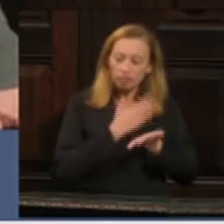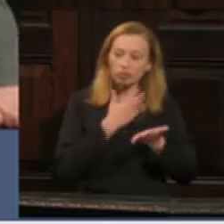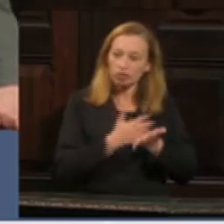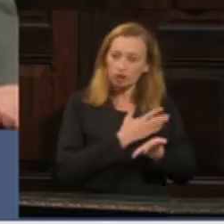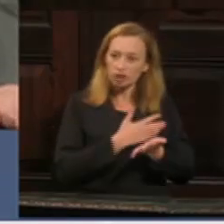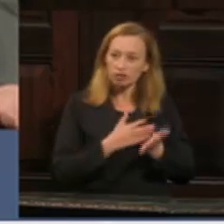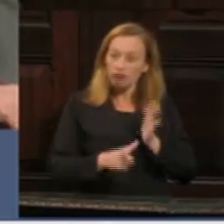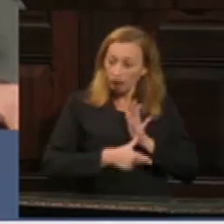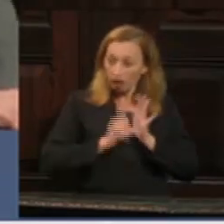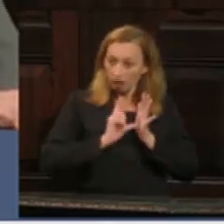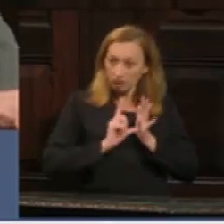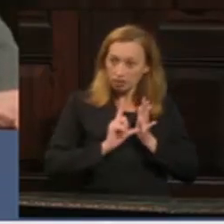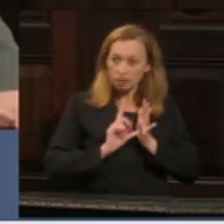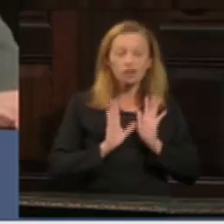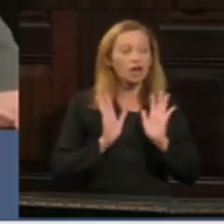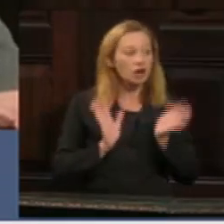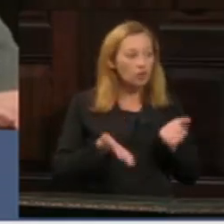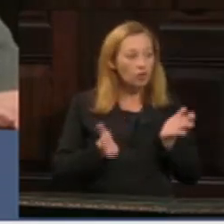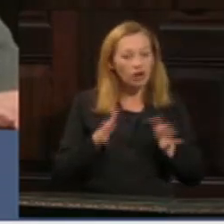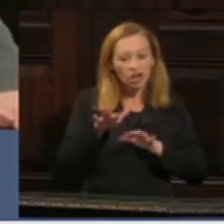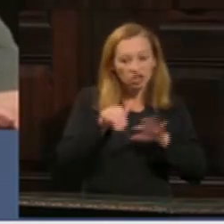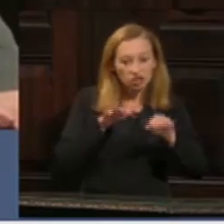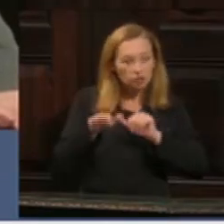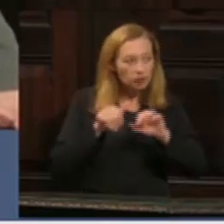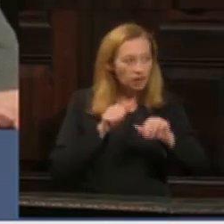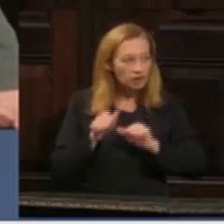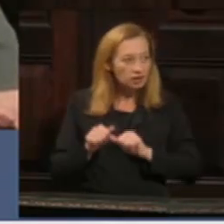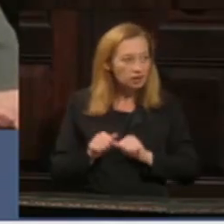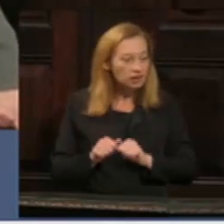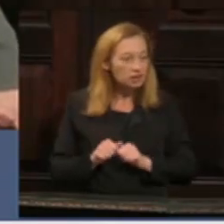E a chamada agora, guarda